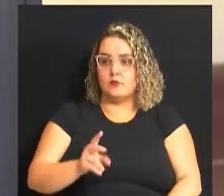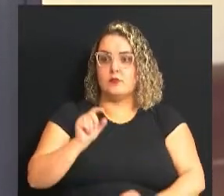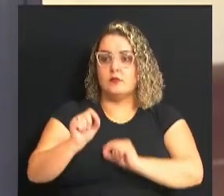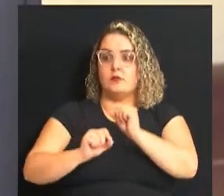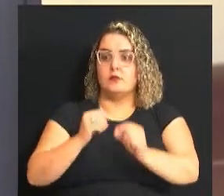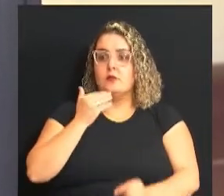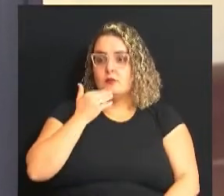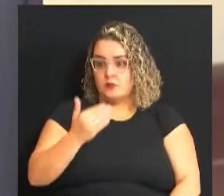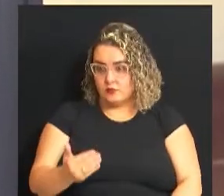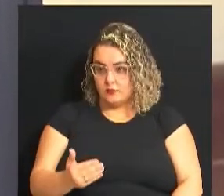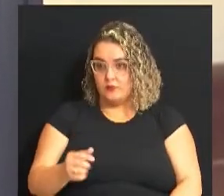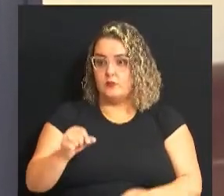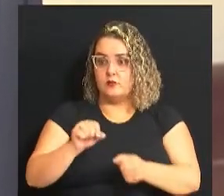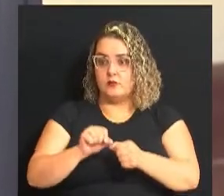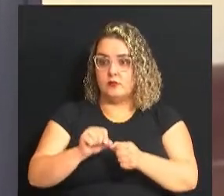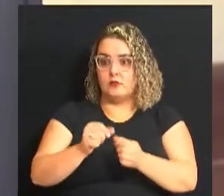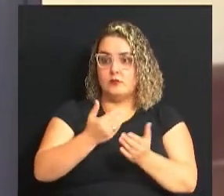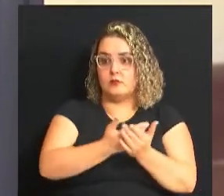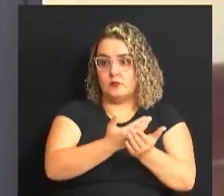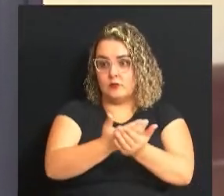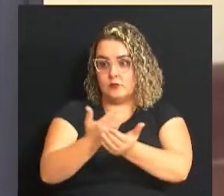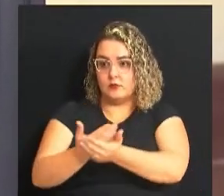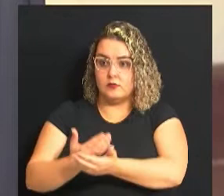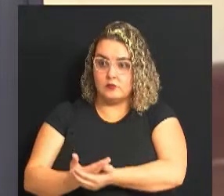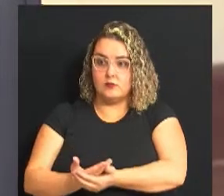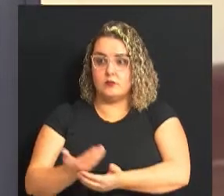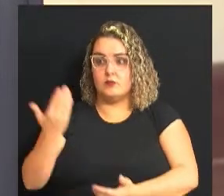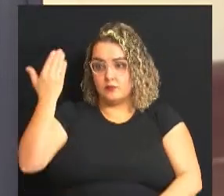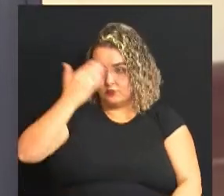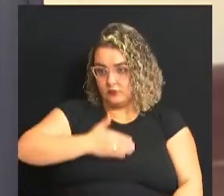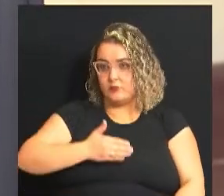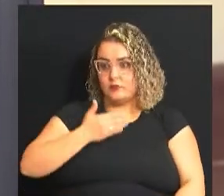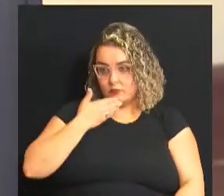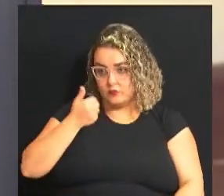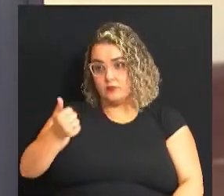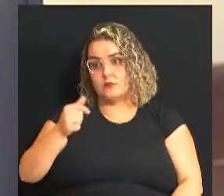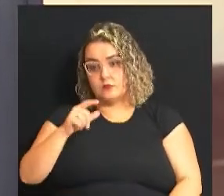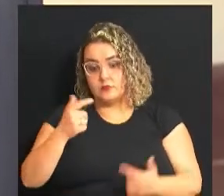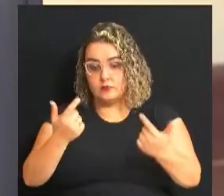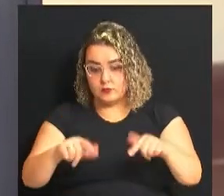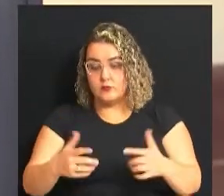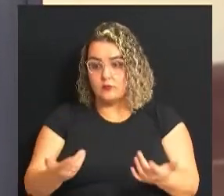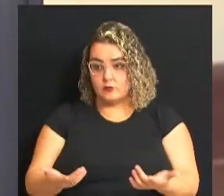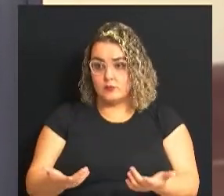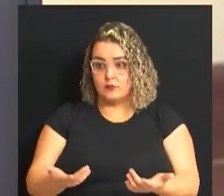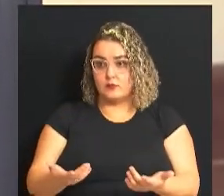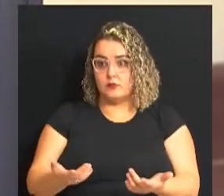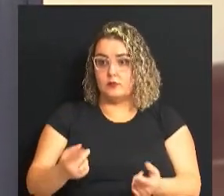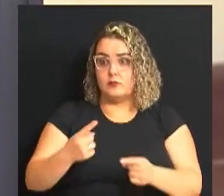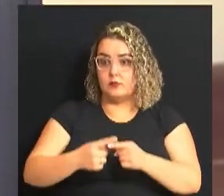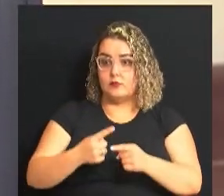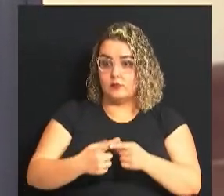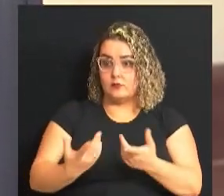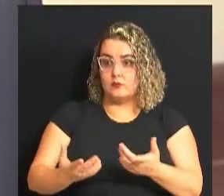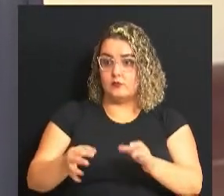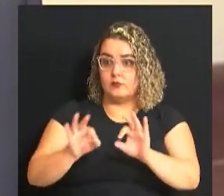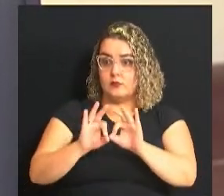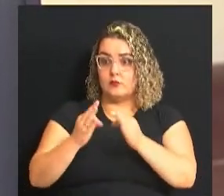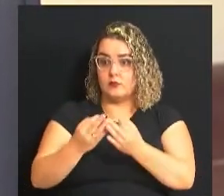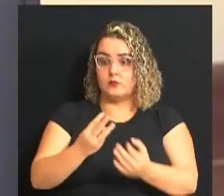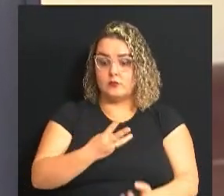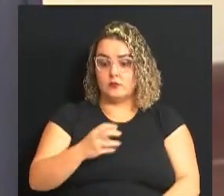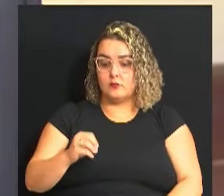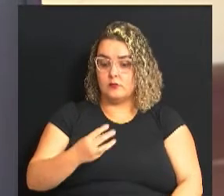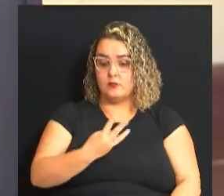Que se faça um estudo, né, que a gente comprove que houve melhorias ali. Né? Por quê? São famílias que estão lá há 30,